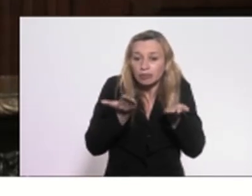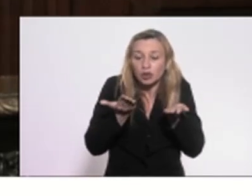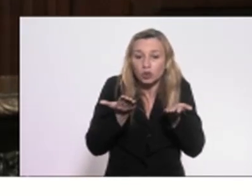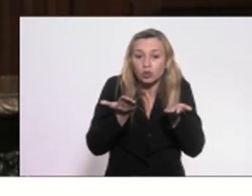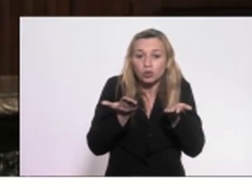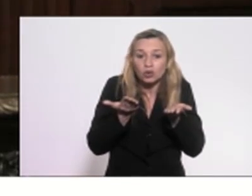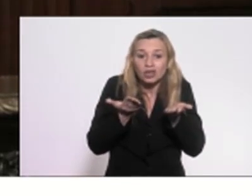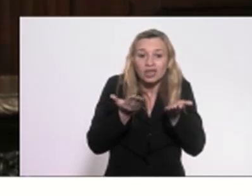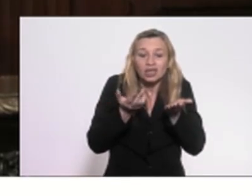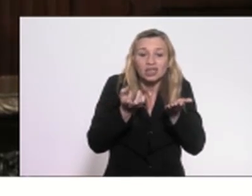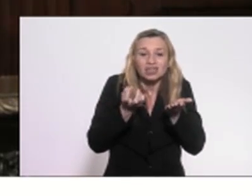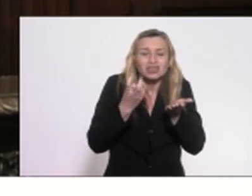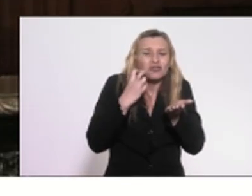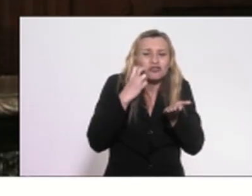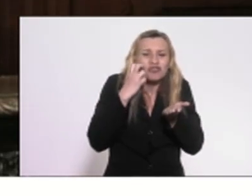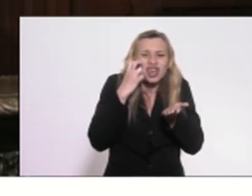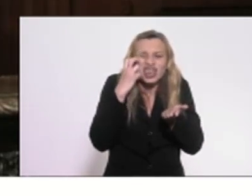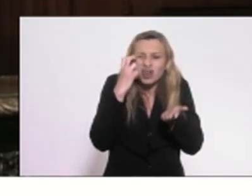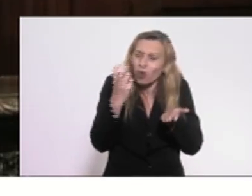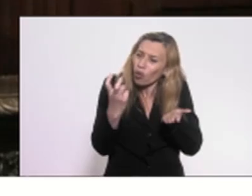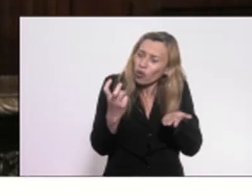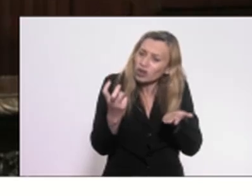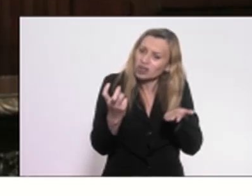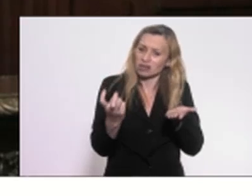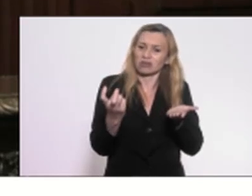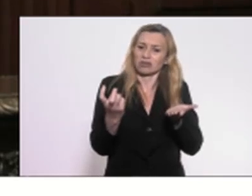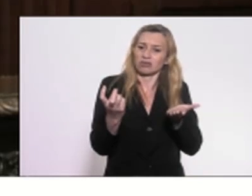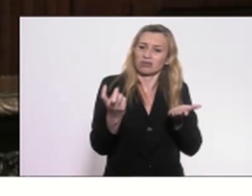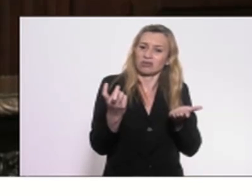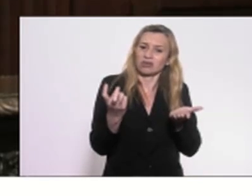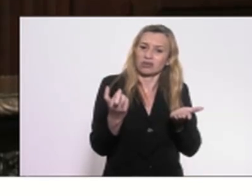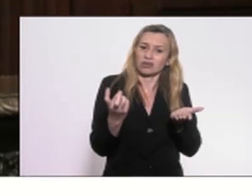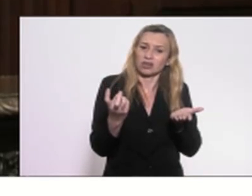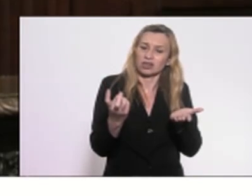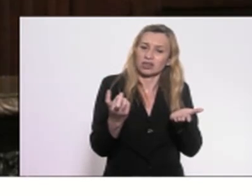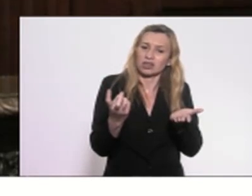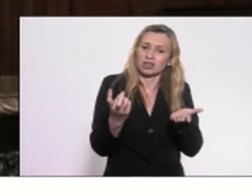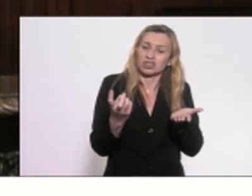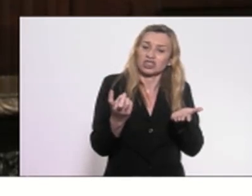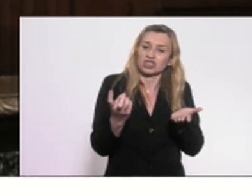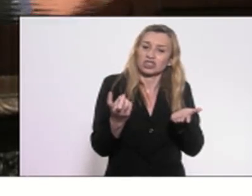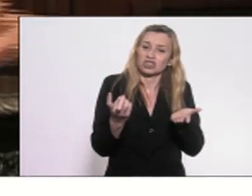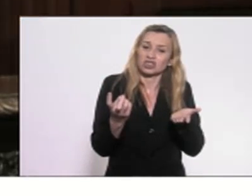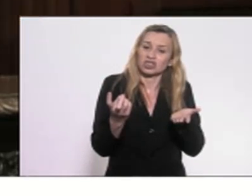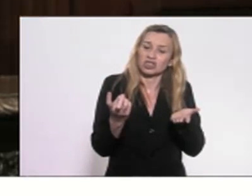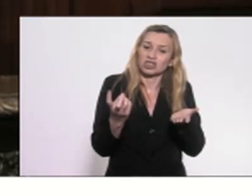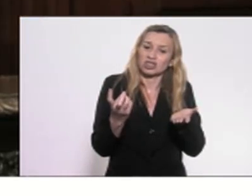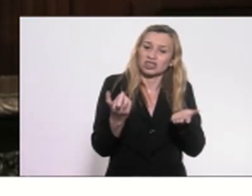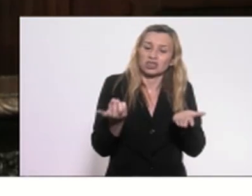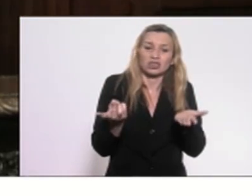essa verborragia hoje existente de ofensas